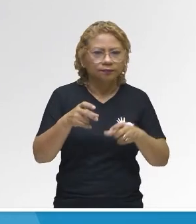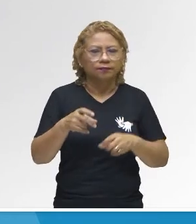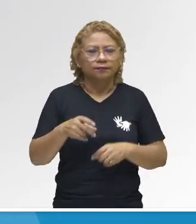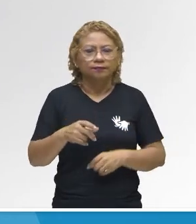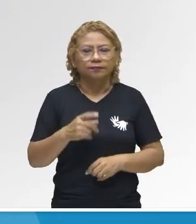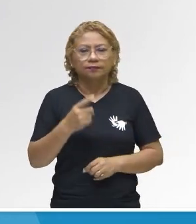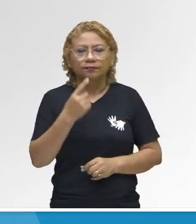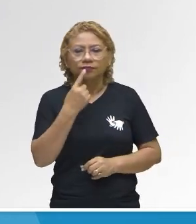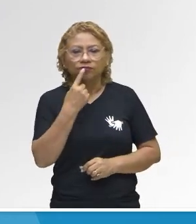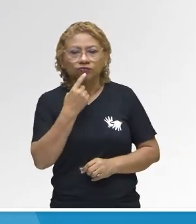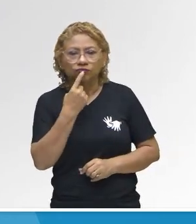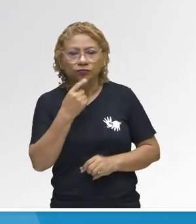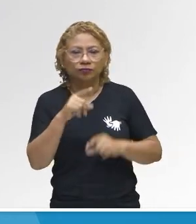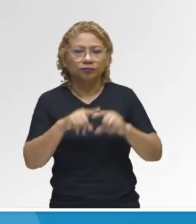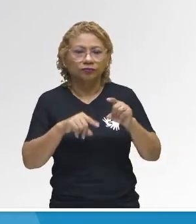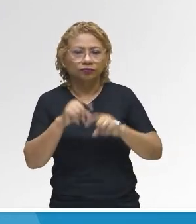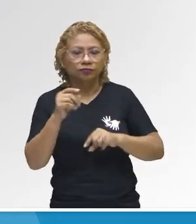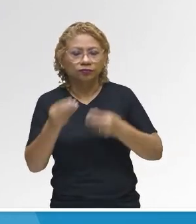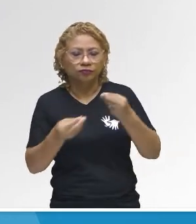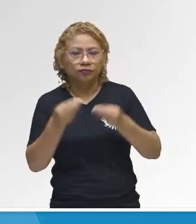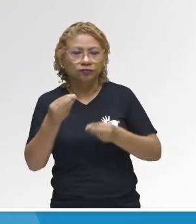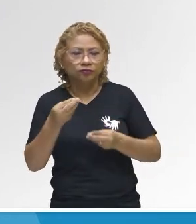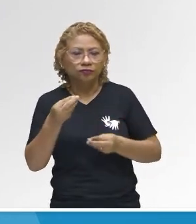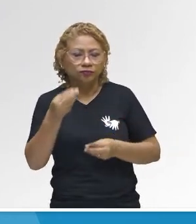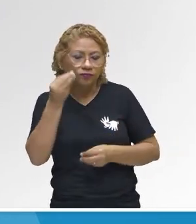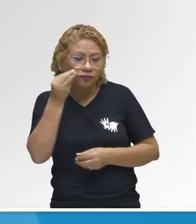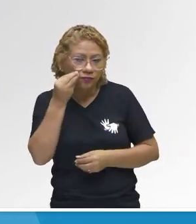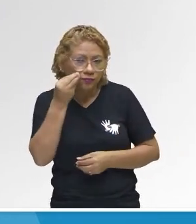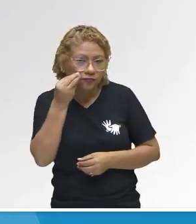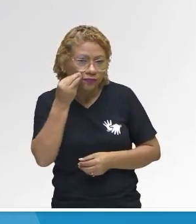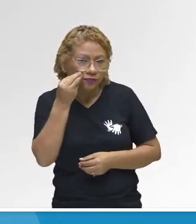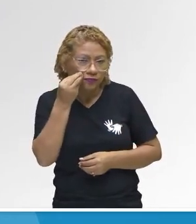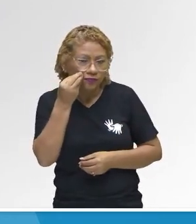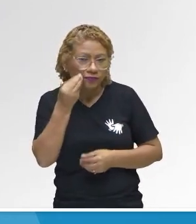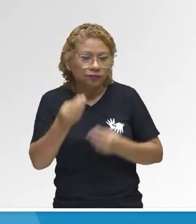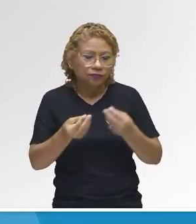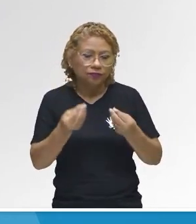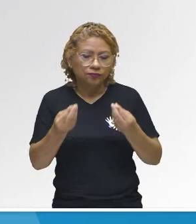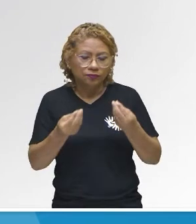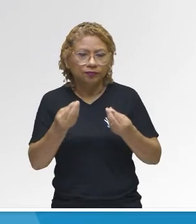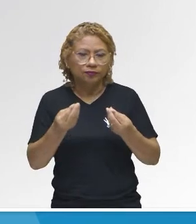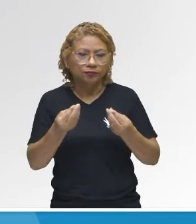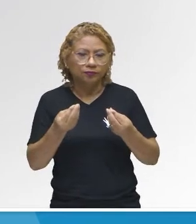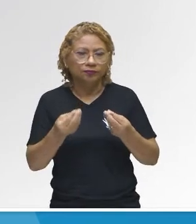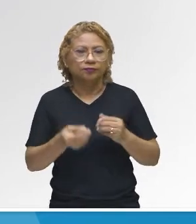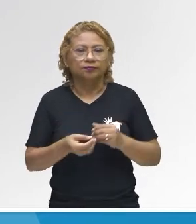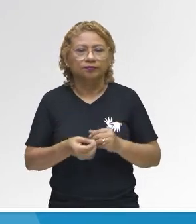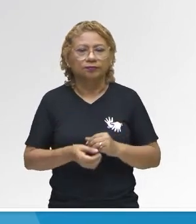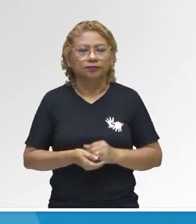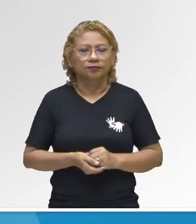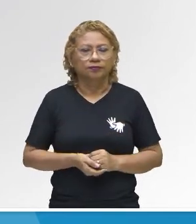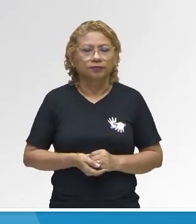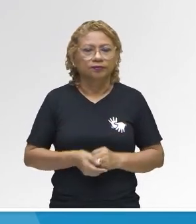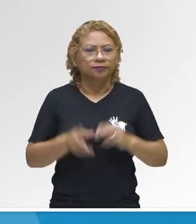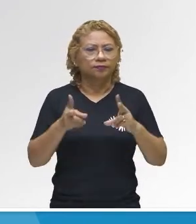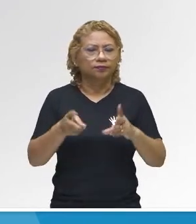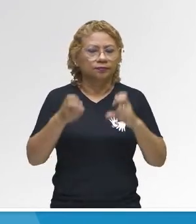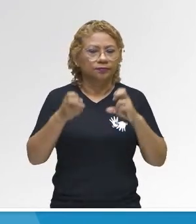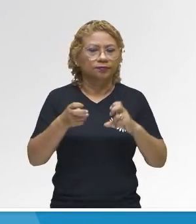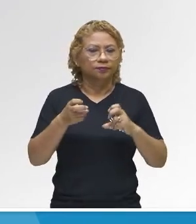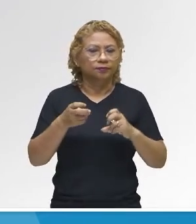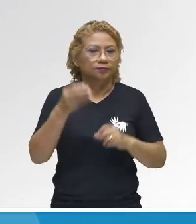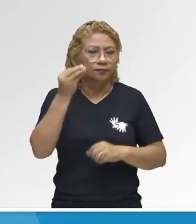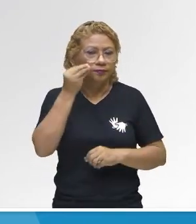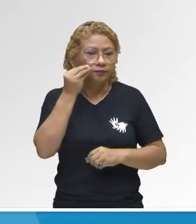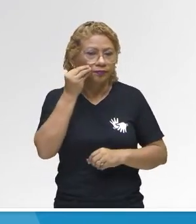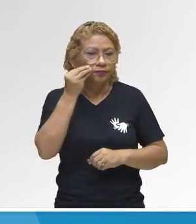de vista, como podemos projetá-lo sobre o plano apresentado? Então vejam que eu tenho aqui esse